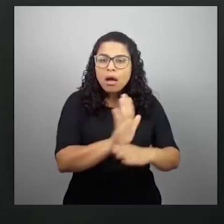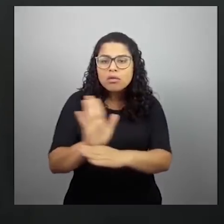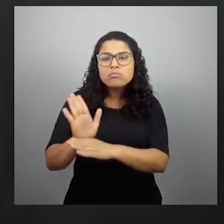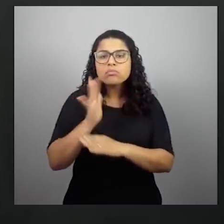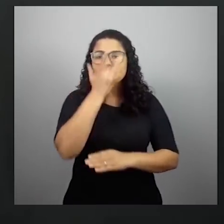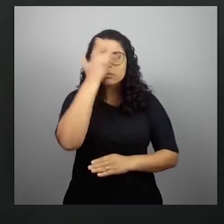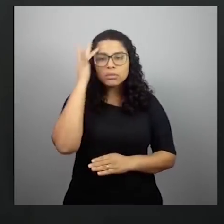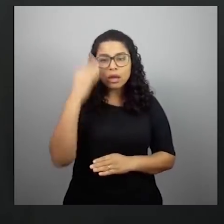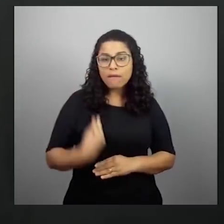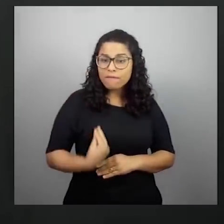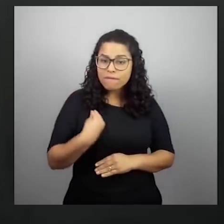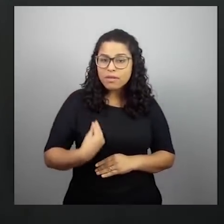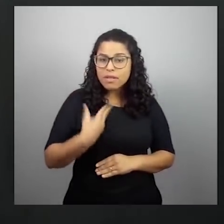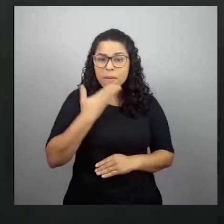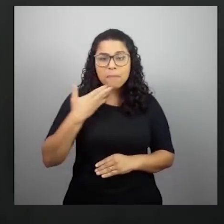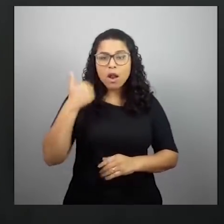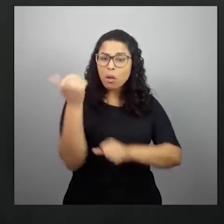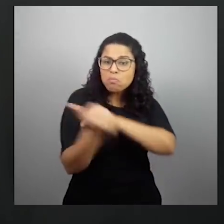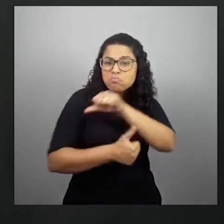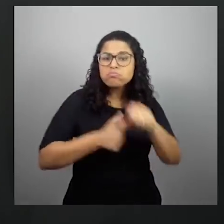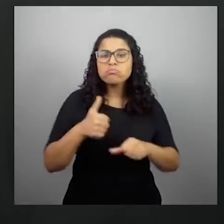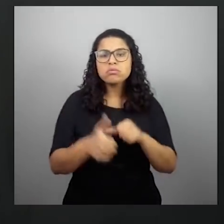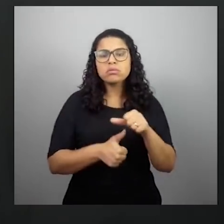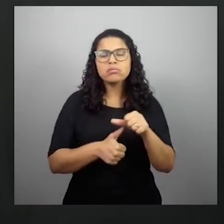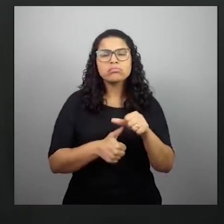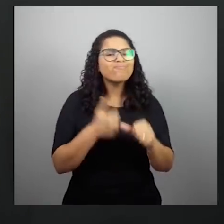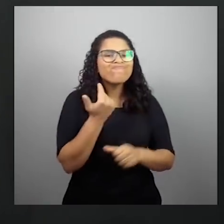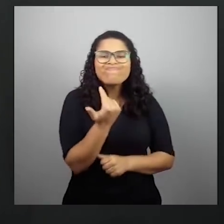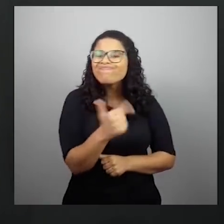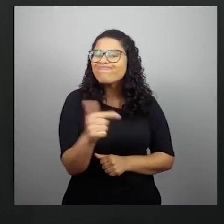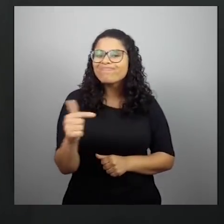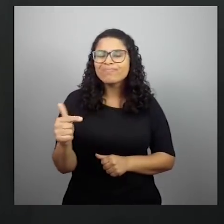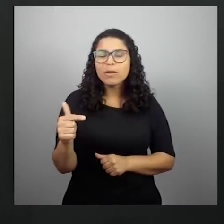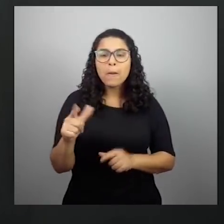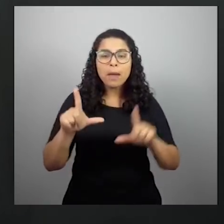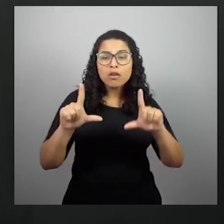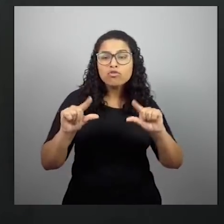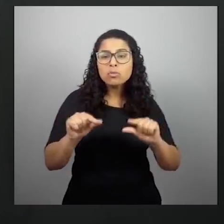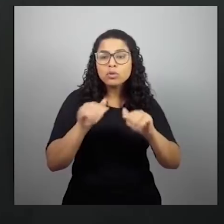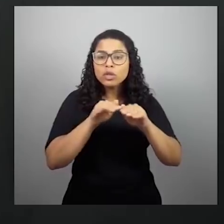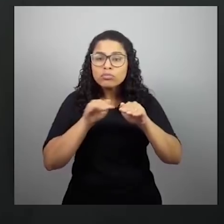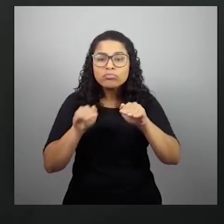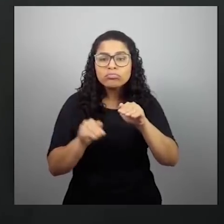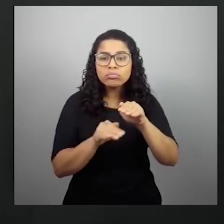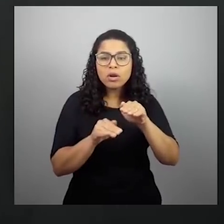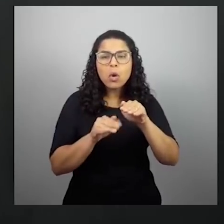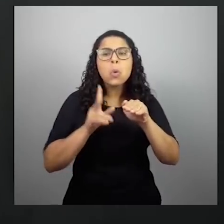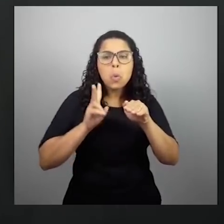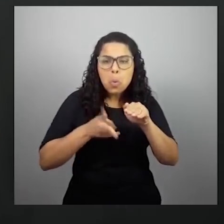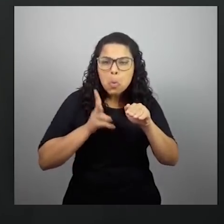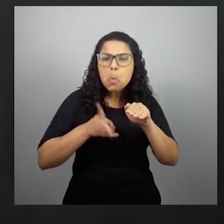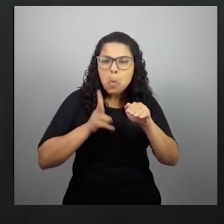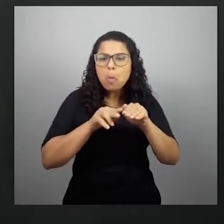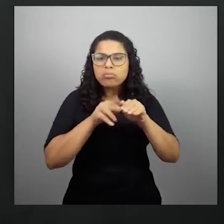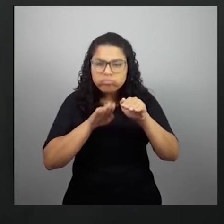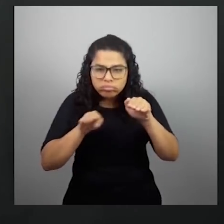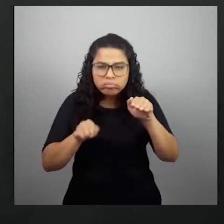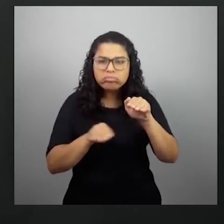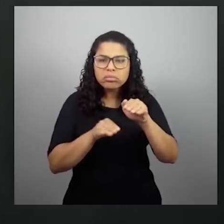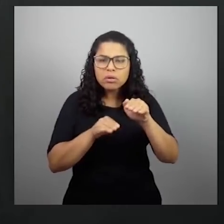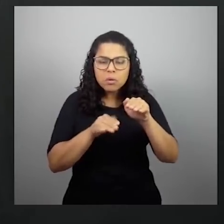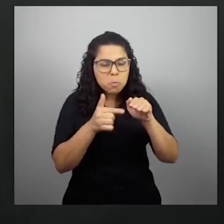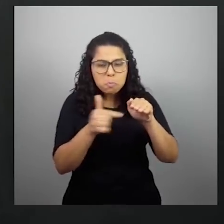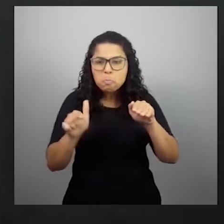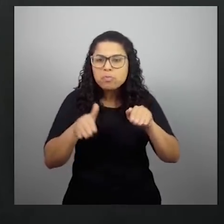essas pessoas a terem condições de vida melhor, né, de diminuir as desigualdades. Pelo contrário, da mesma forma que foi